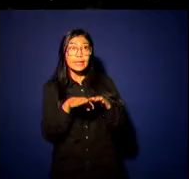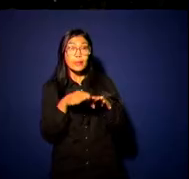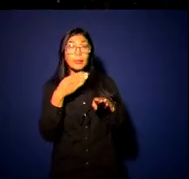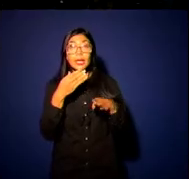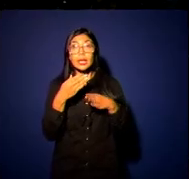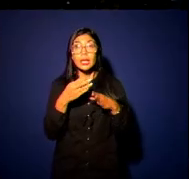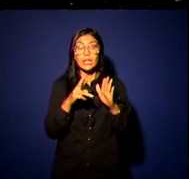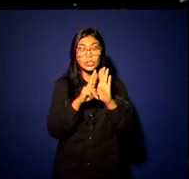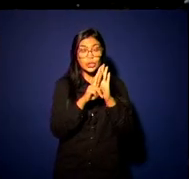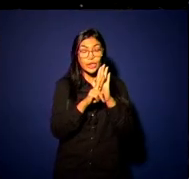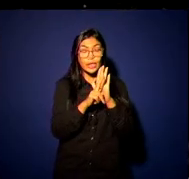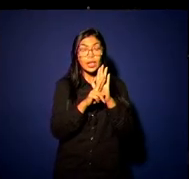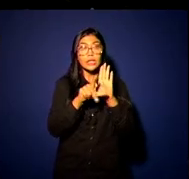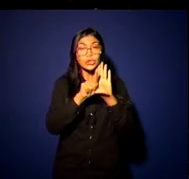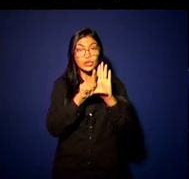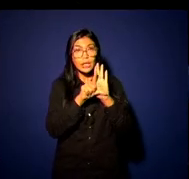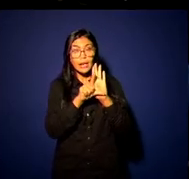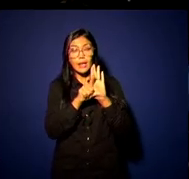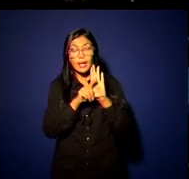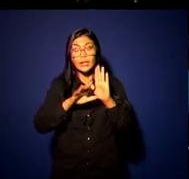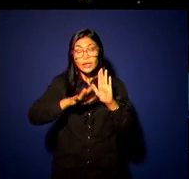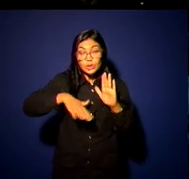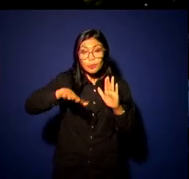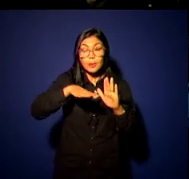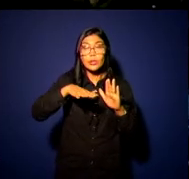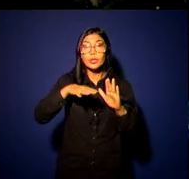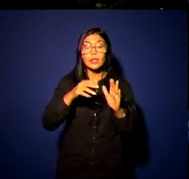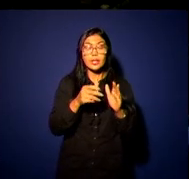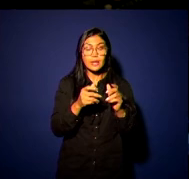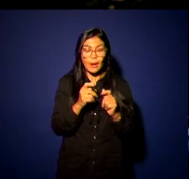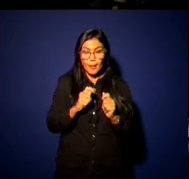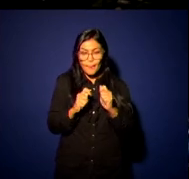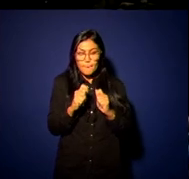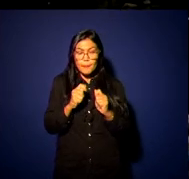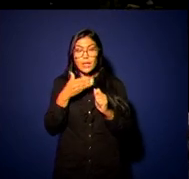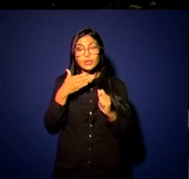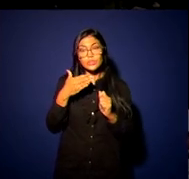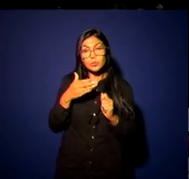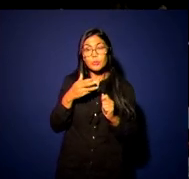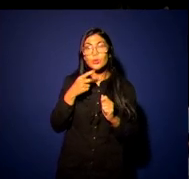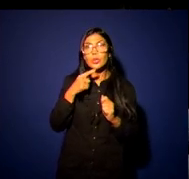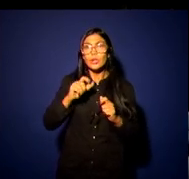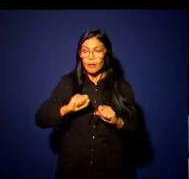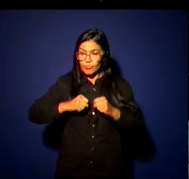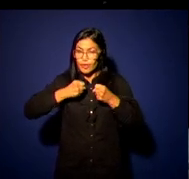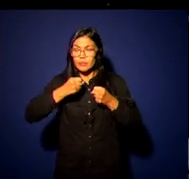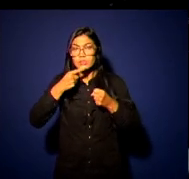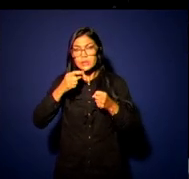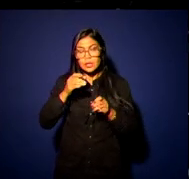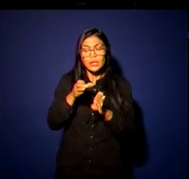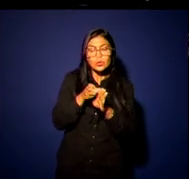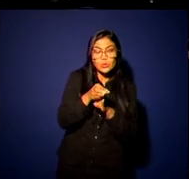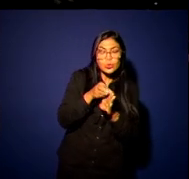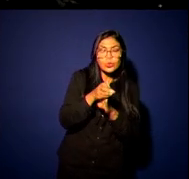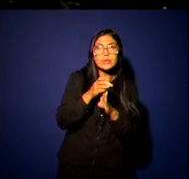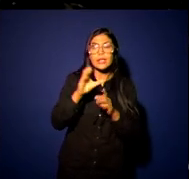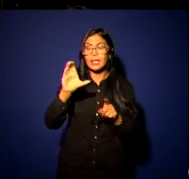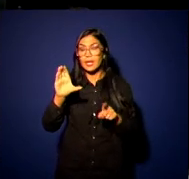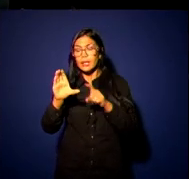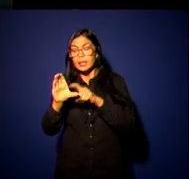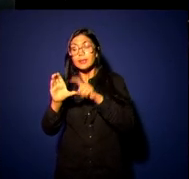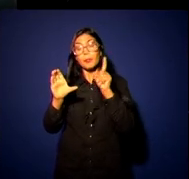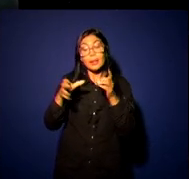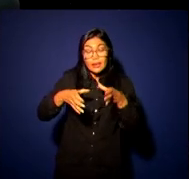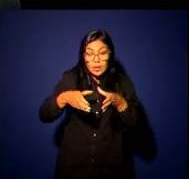regulamentação da Lei de melhoria do ambiente dos negócios reforçando a necessidade a presença dos conselheiros Independentes nas